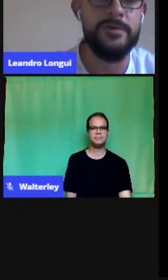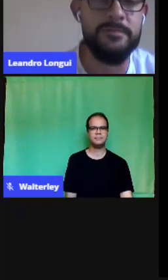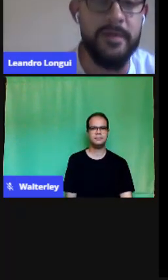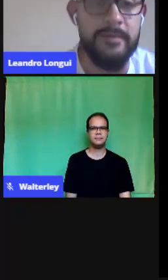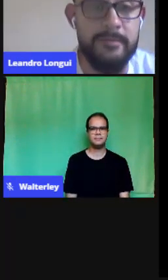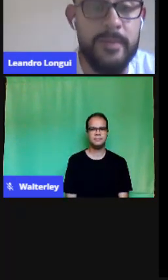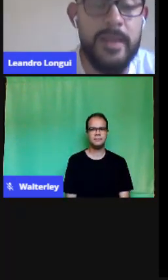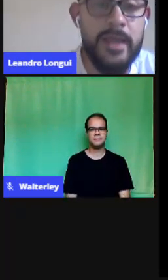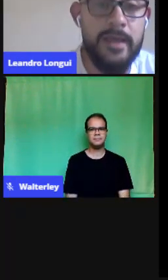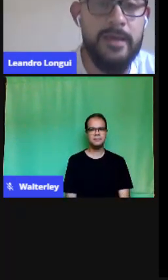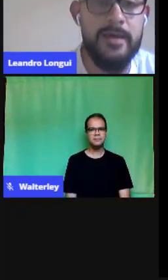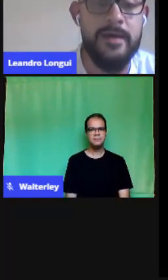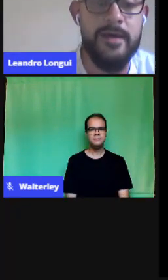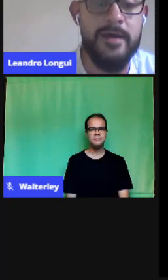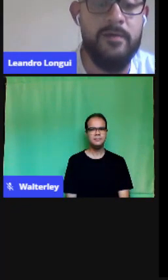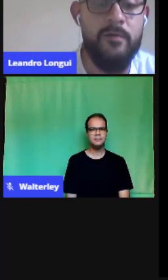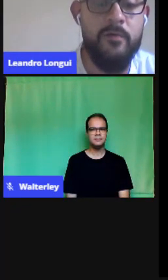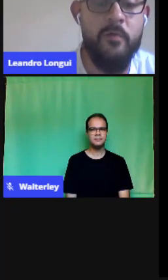Pois bem,